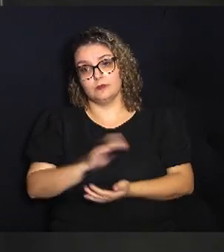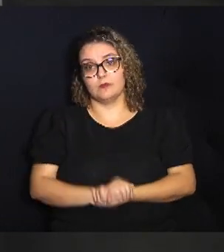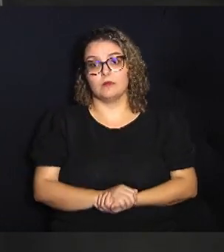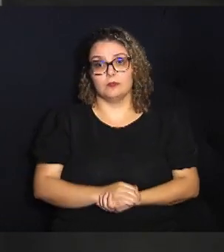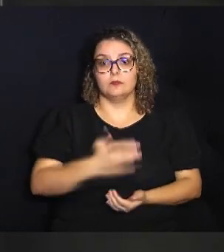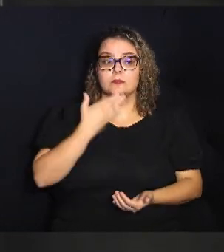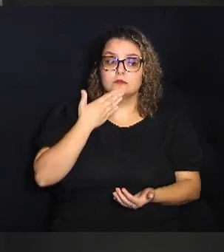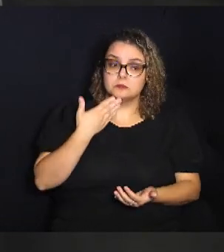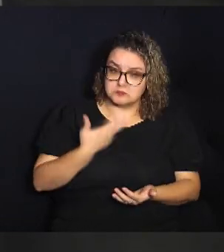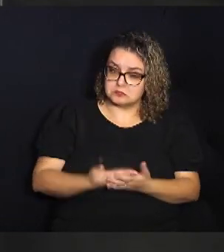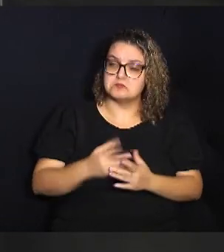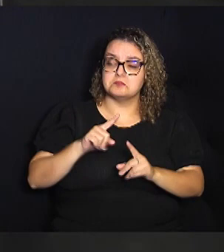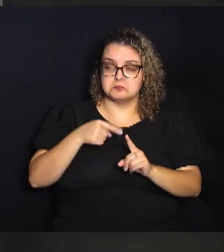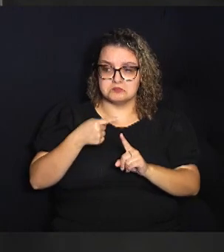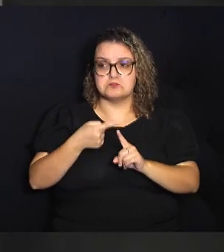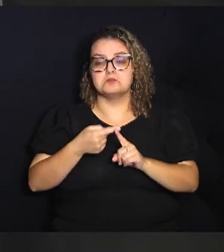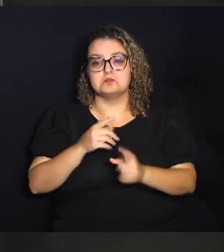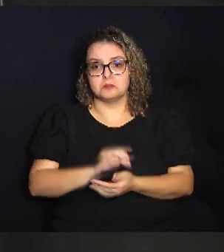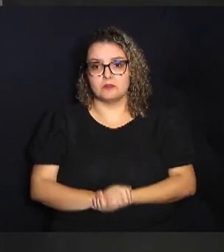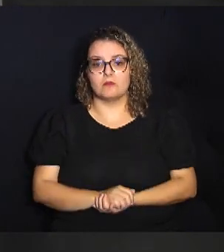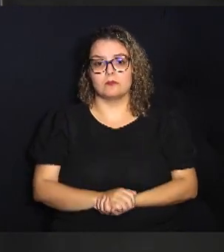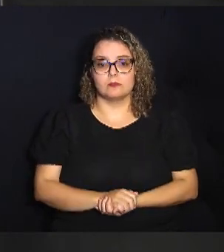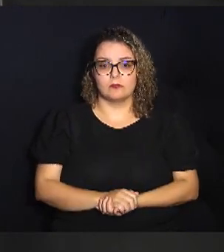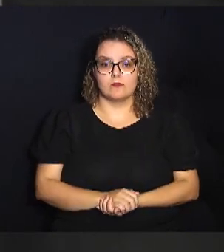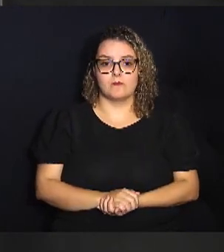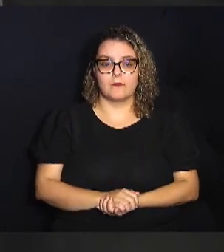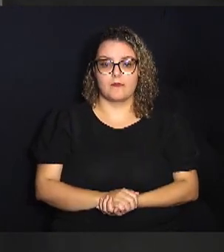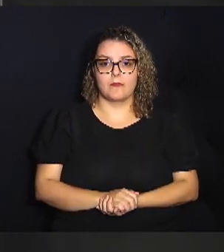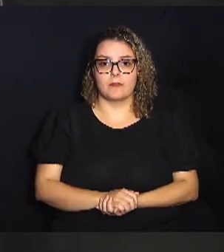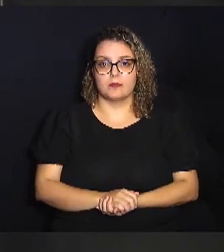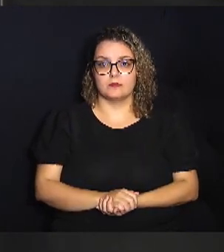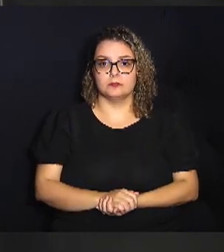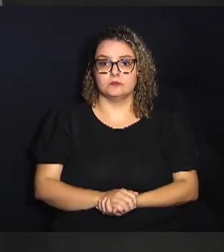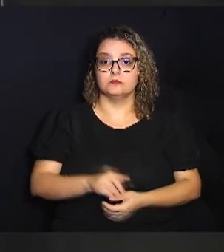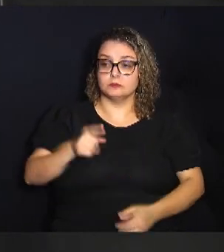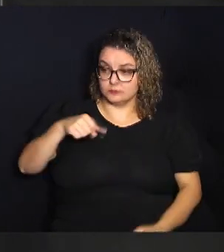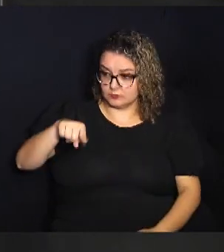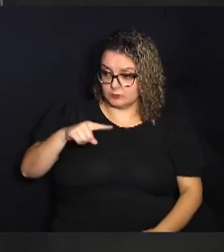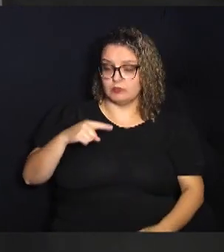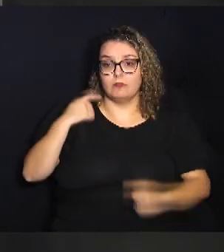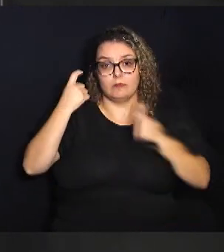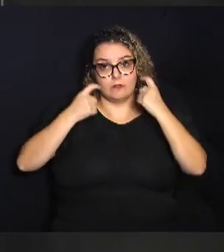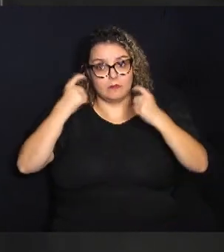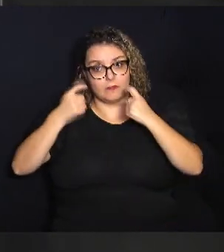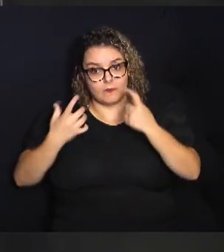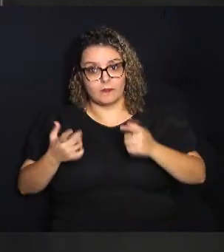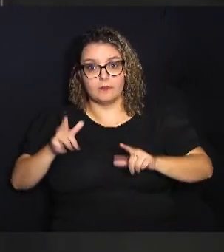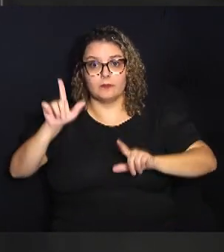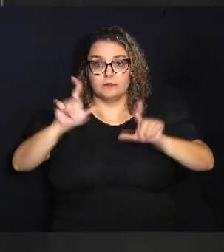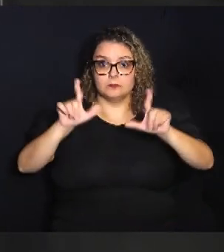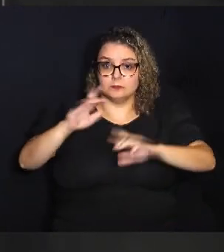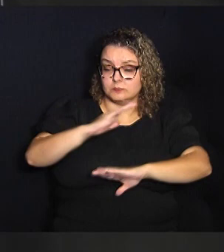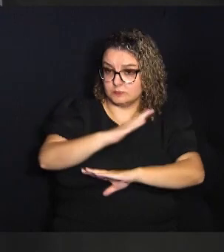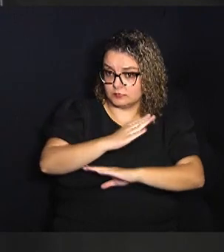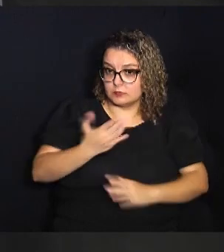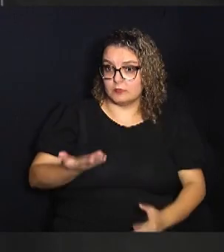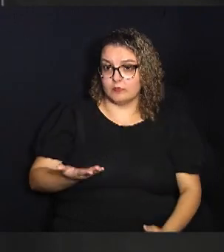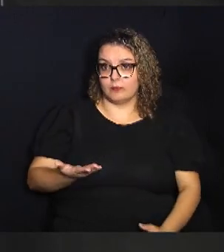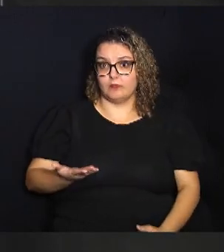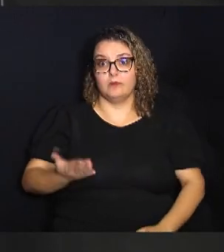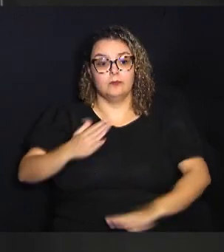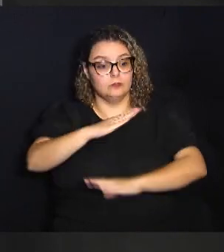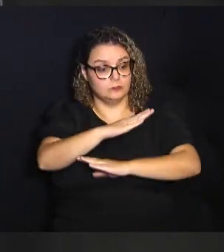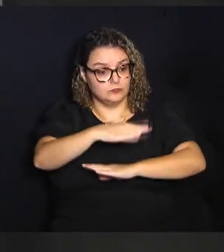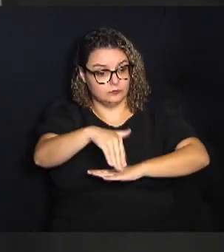surpreendi positivamente, desde a parte assim de vocês, a preocupação da TV Câmara, Câmara nas